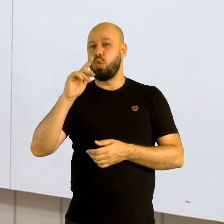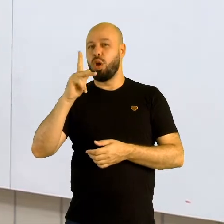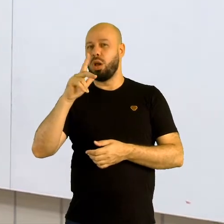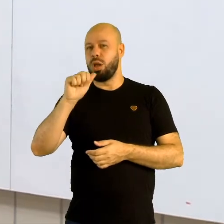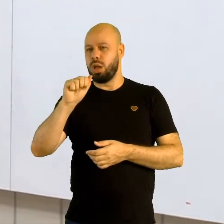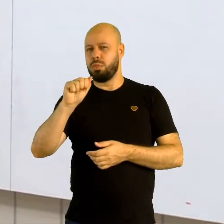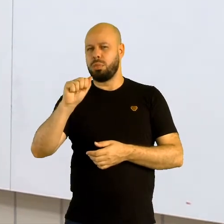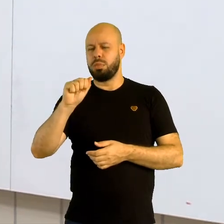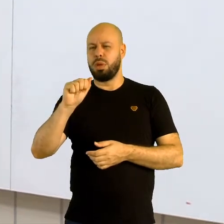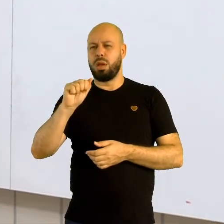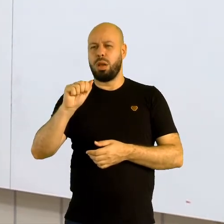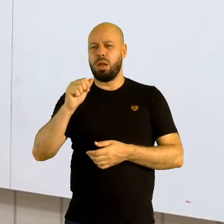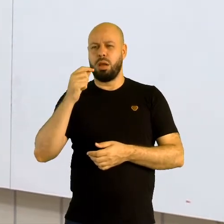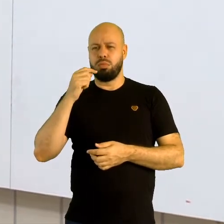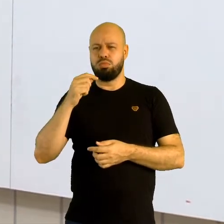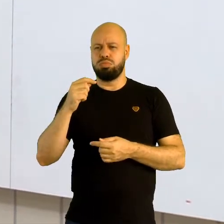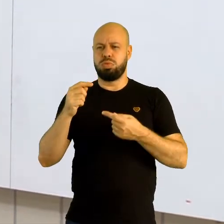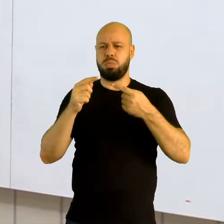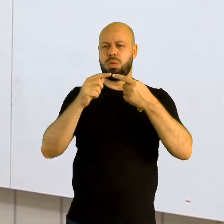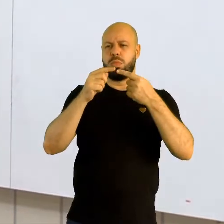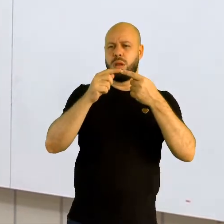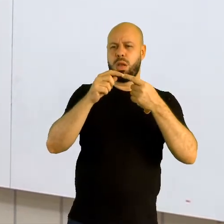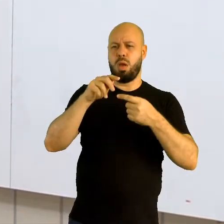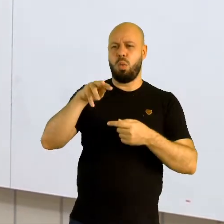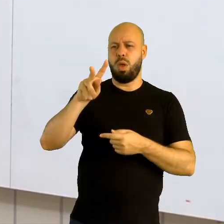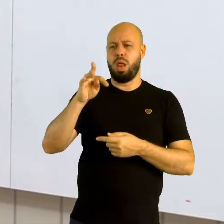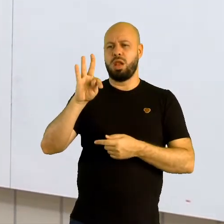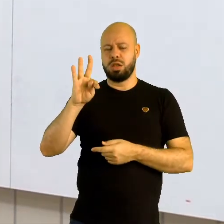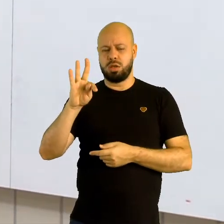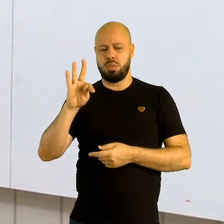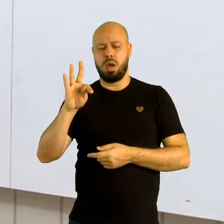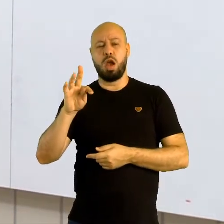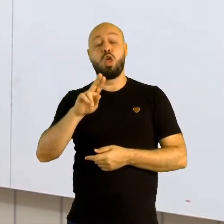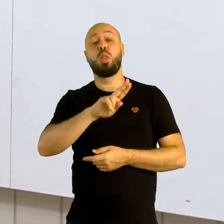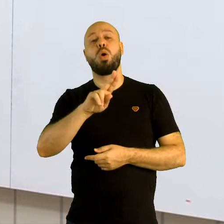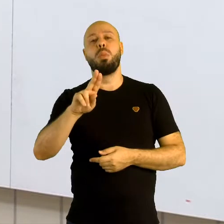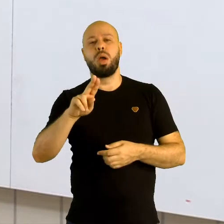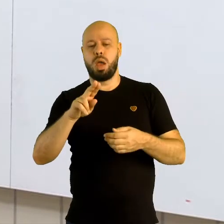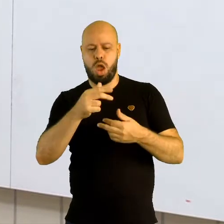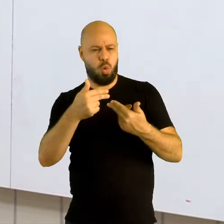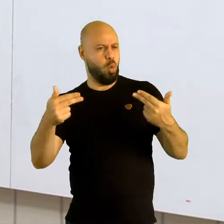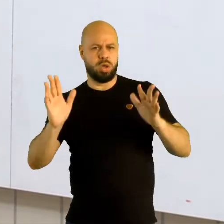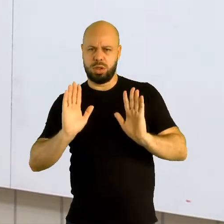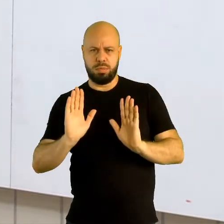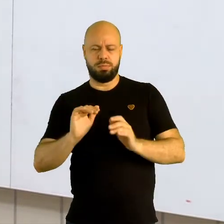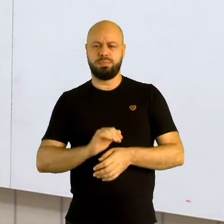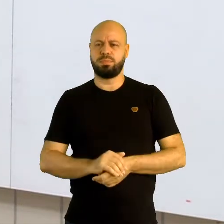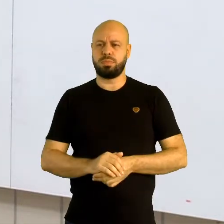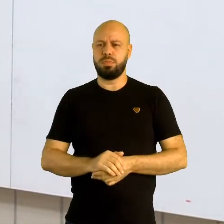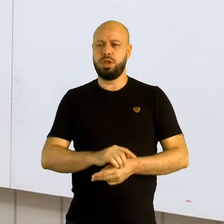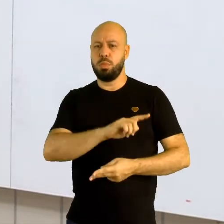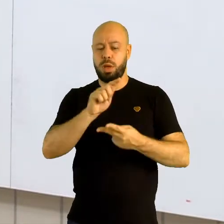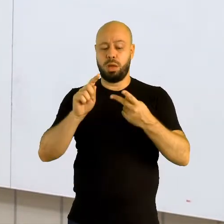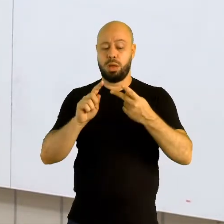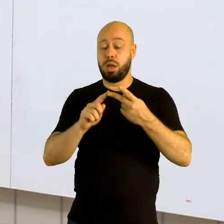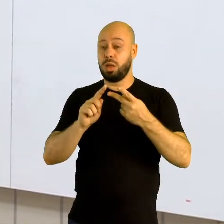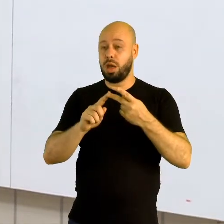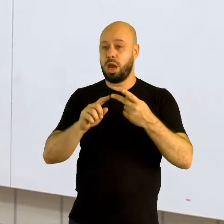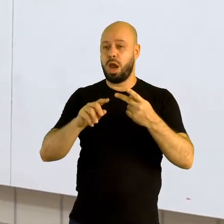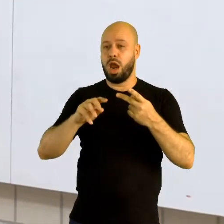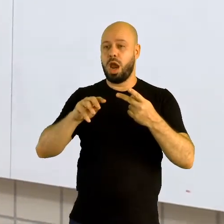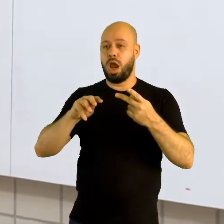what's your name, né? Estou falando de uma coisa, qual é o seu nome? Aqui, neste